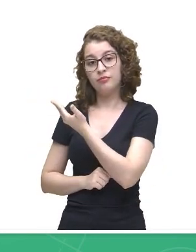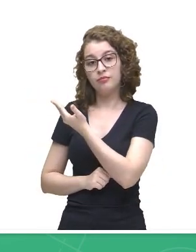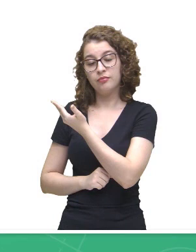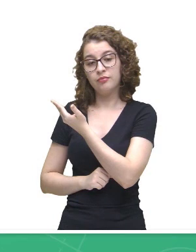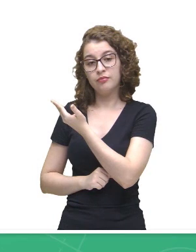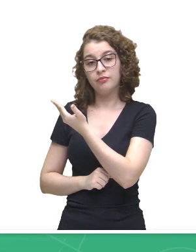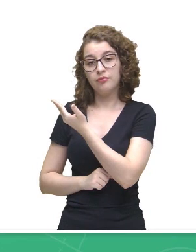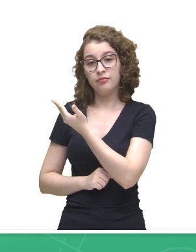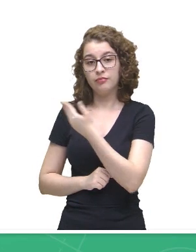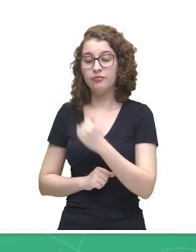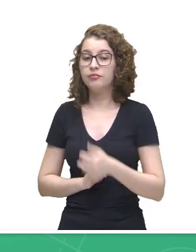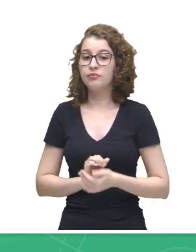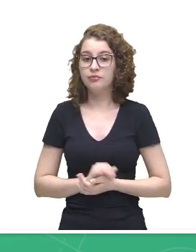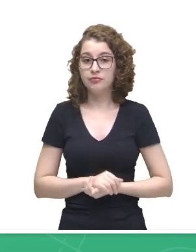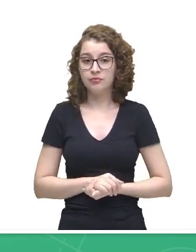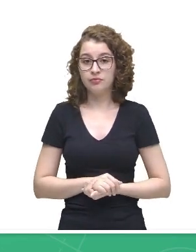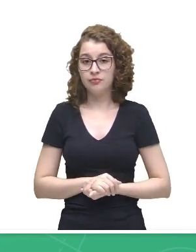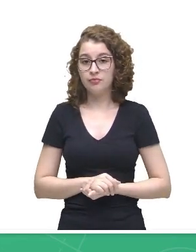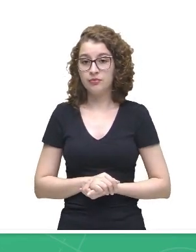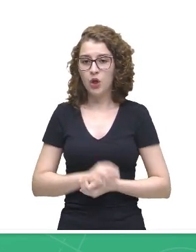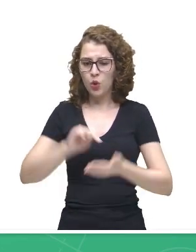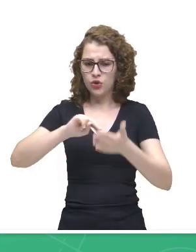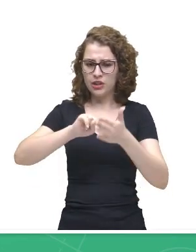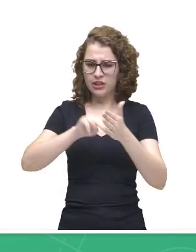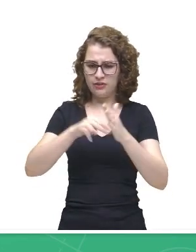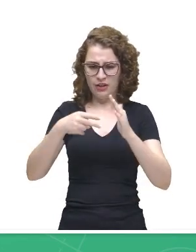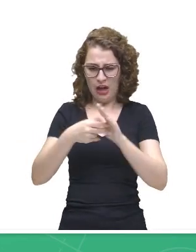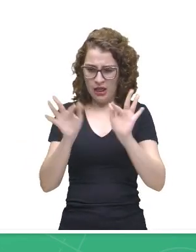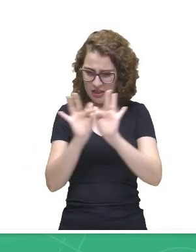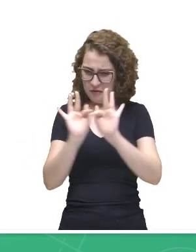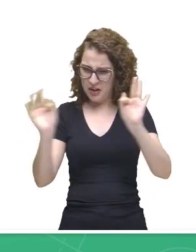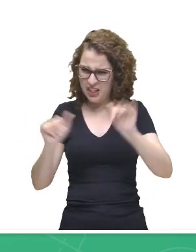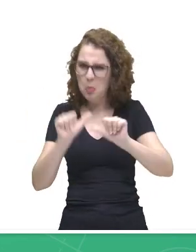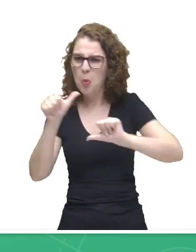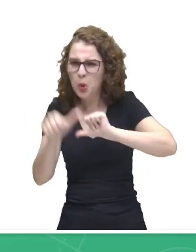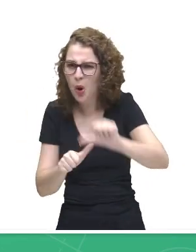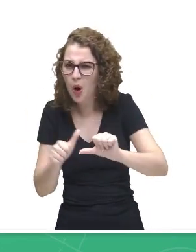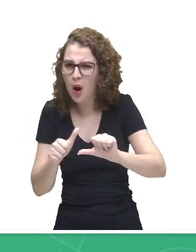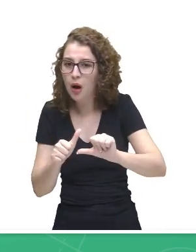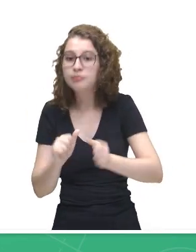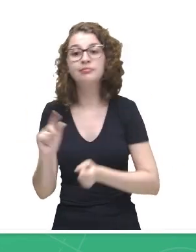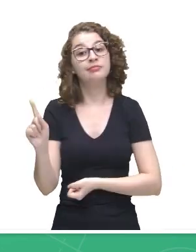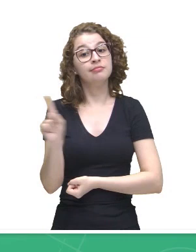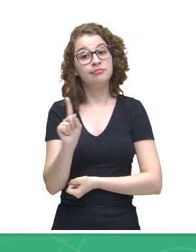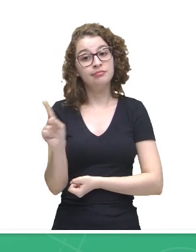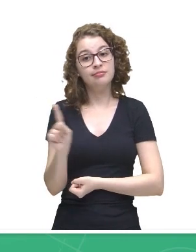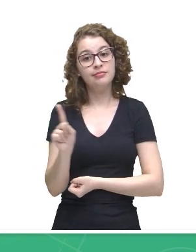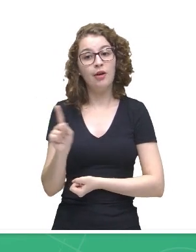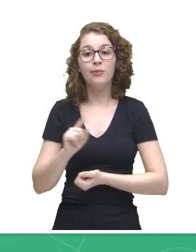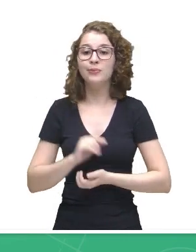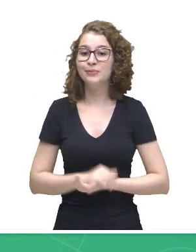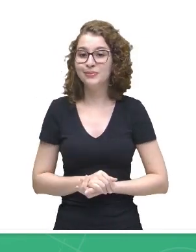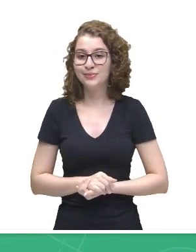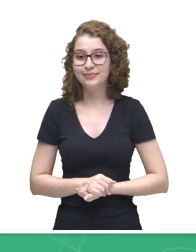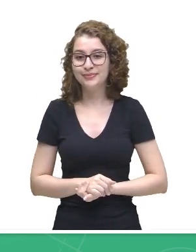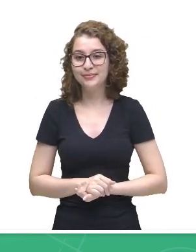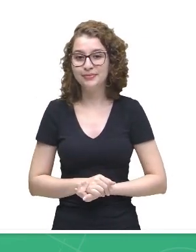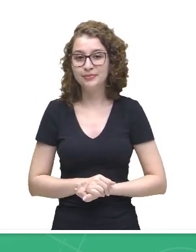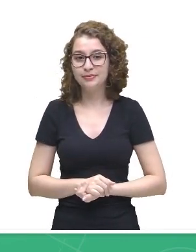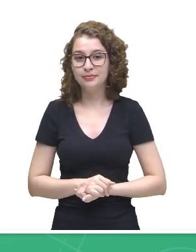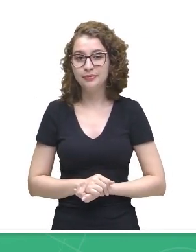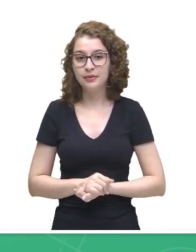Não mudou o sentido da minha oração, porque o therefore é uma conjunção